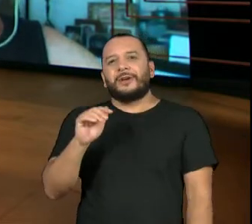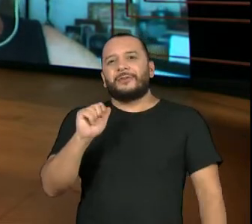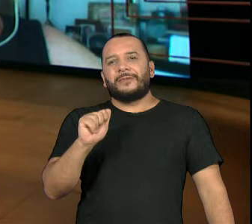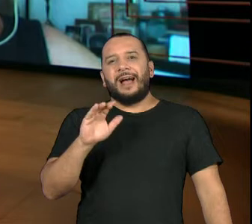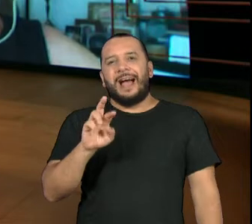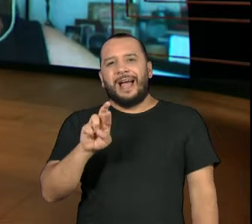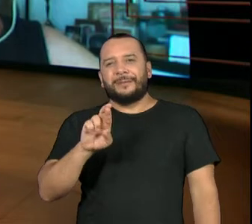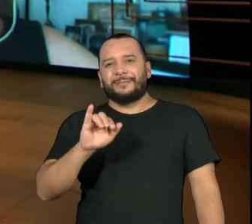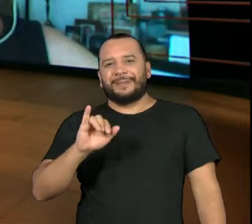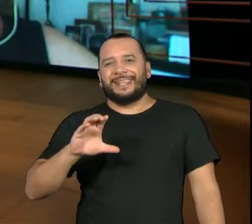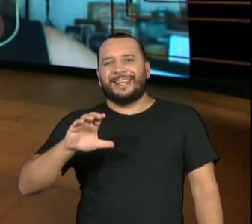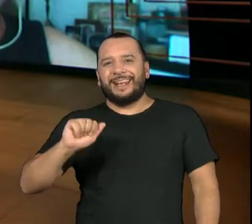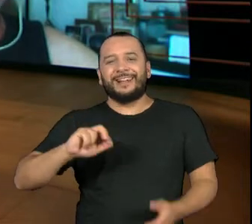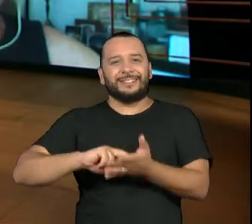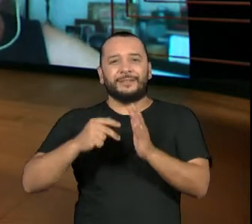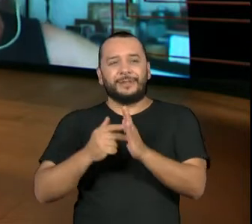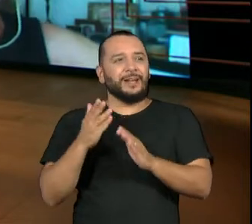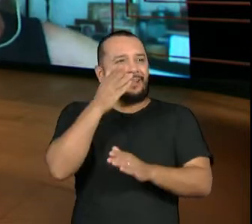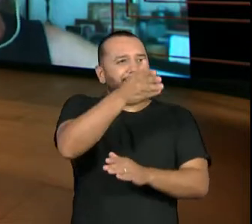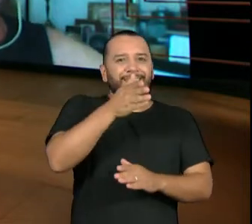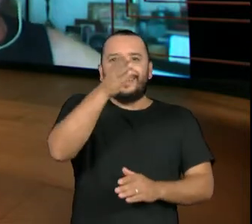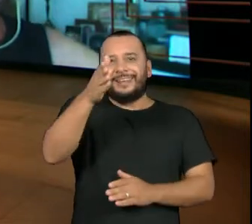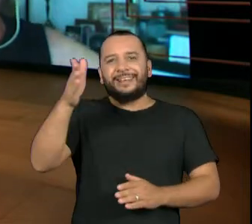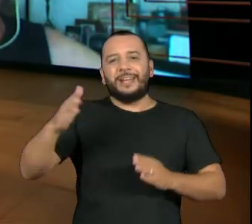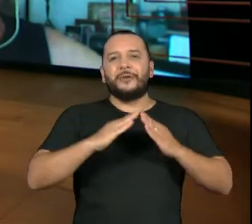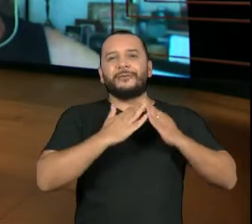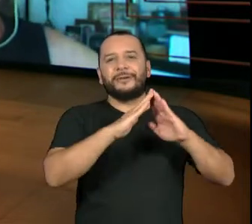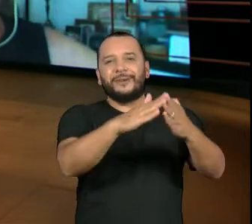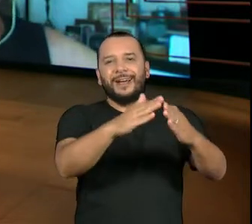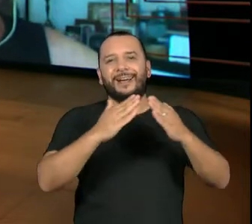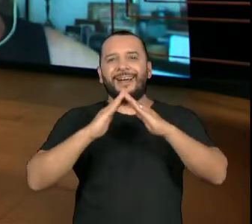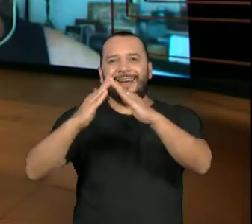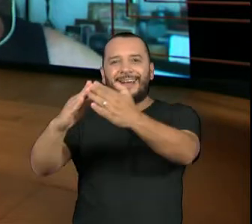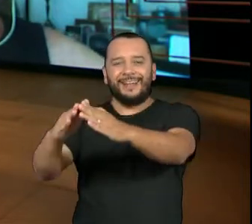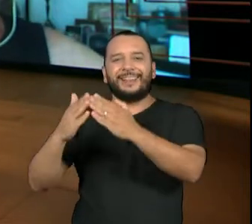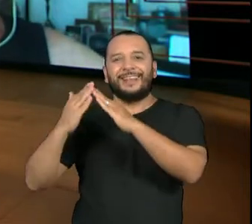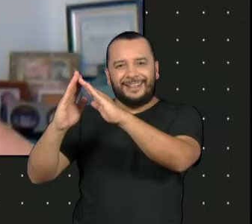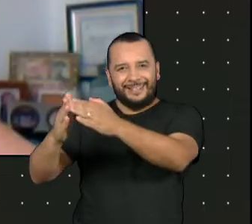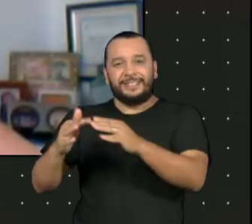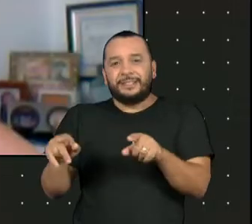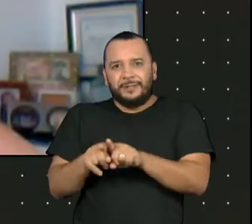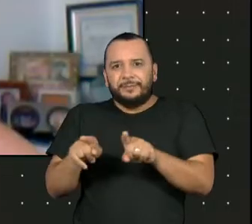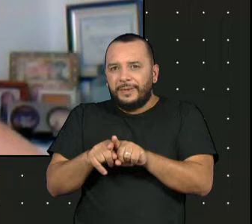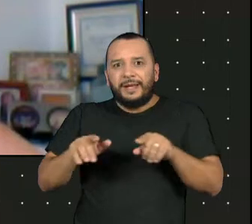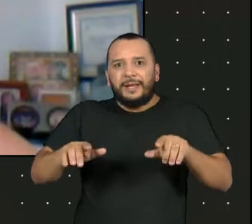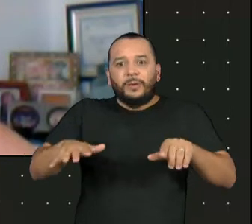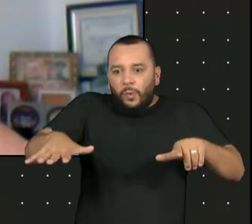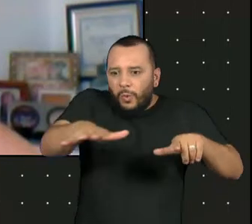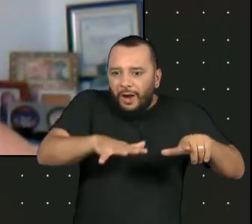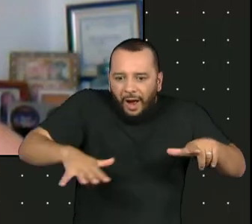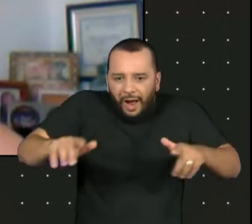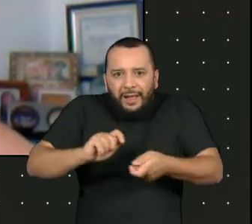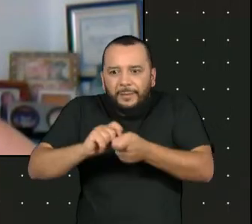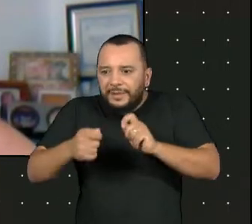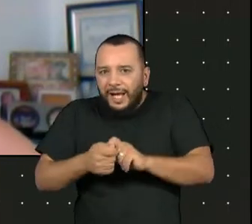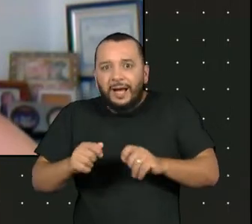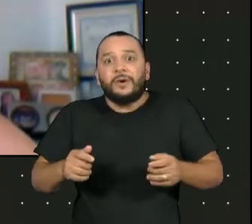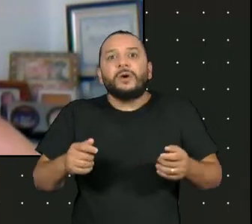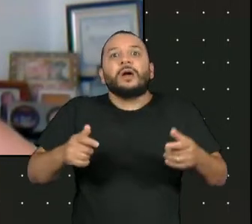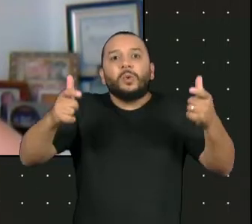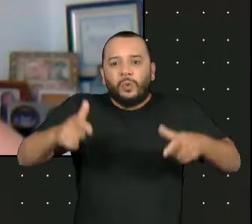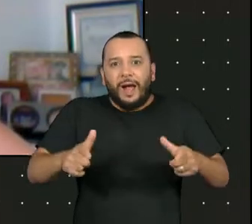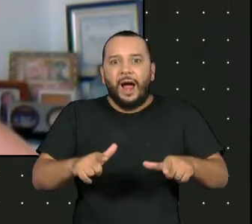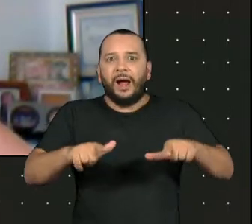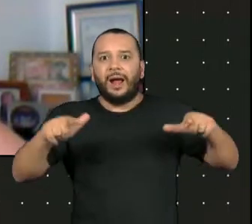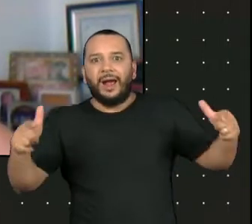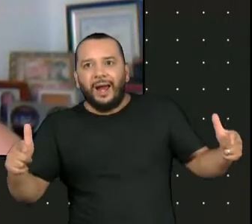favela, ou seja, você tinha que equacionar o espaço a cada vez que você se apresentava, porque nada era fixo,